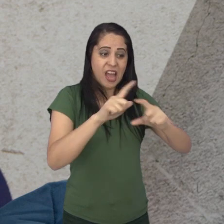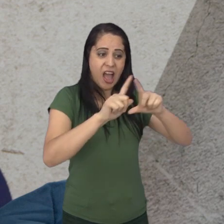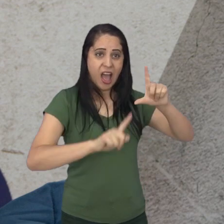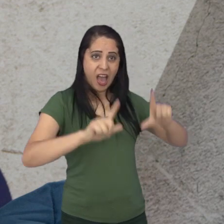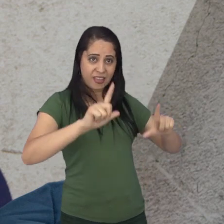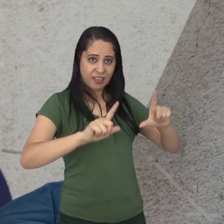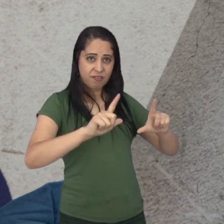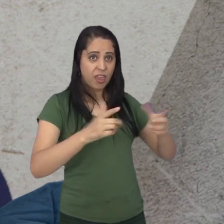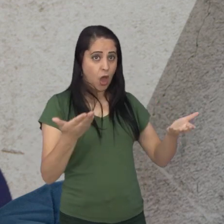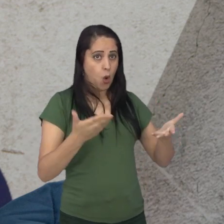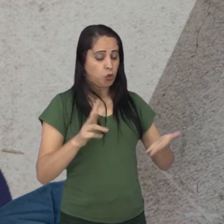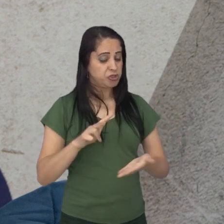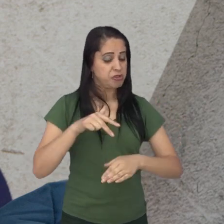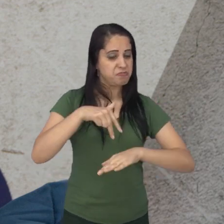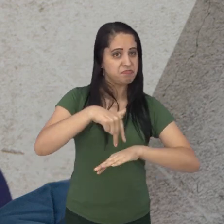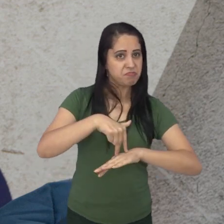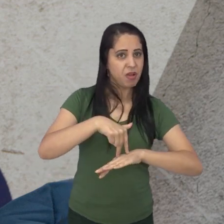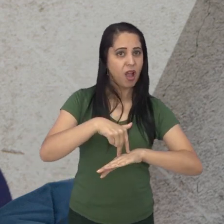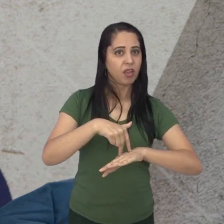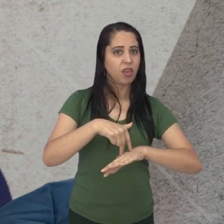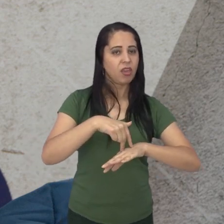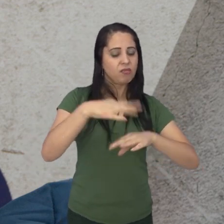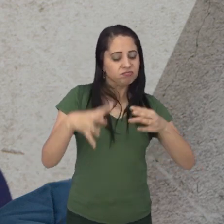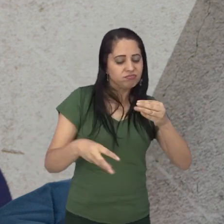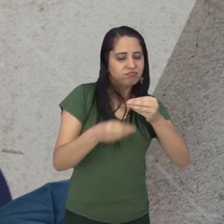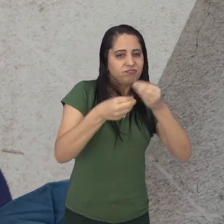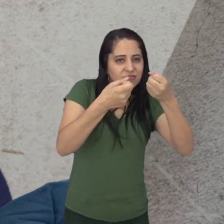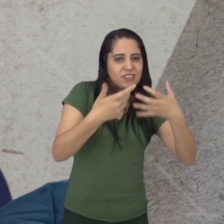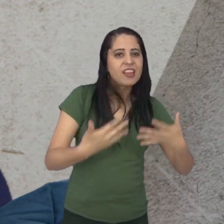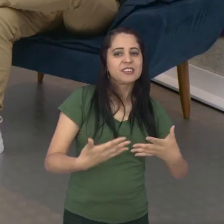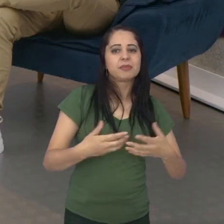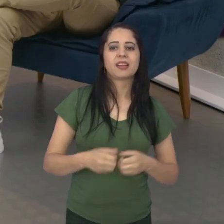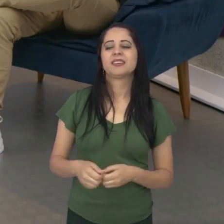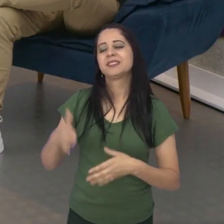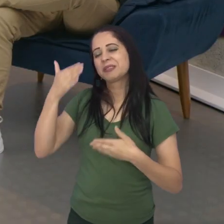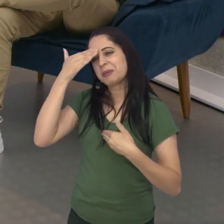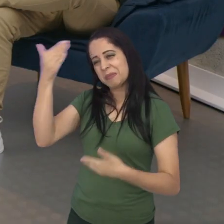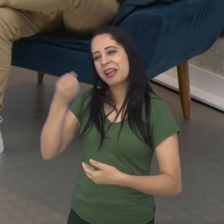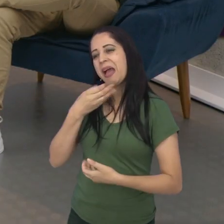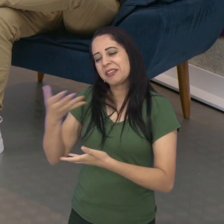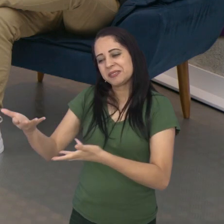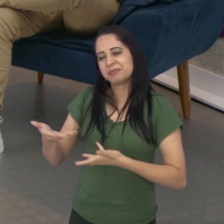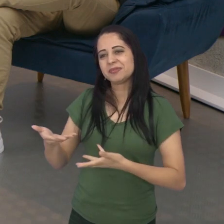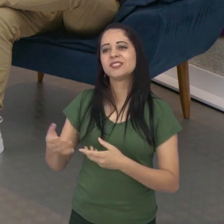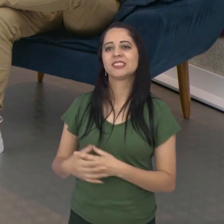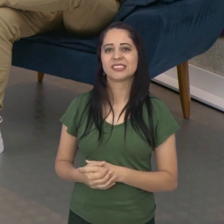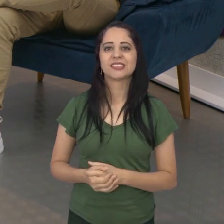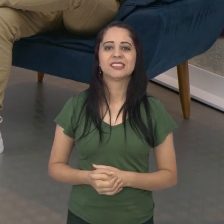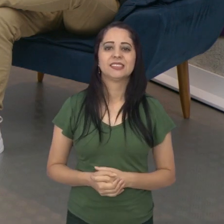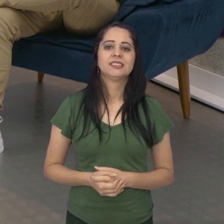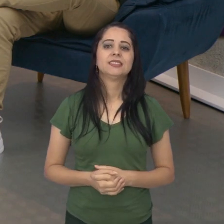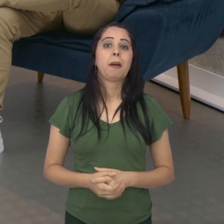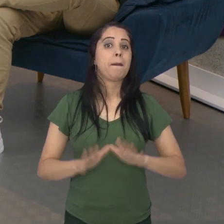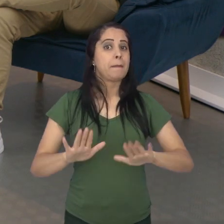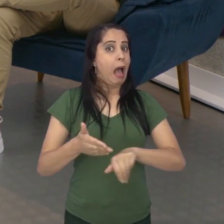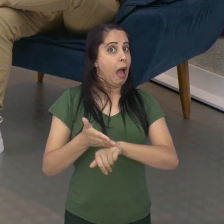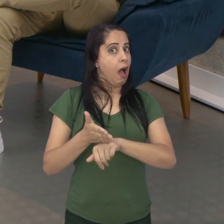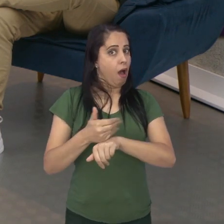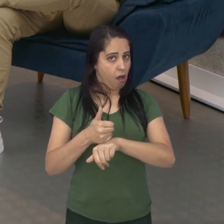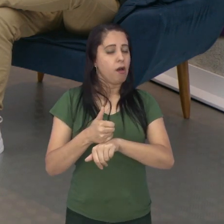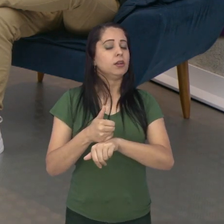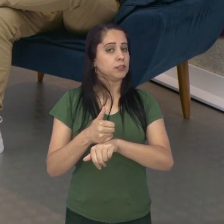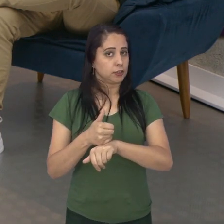convite da TV Câmara e estar aqui podendo contribuir. Nós que agradecemos. Seja muito bem-vinda.